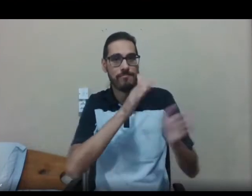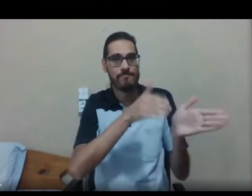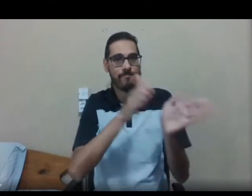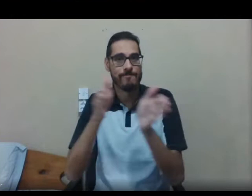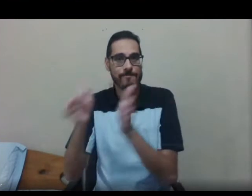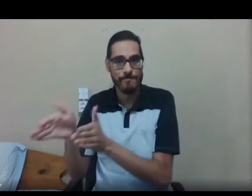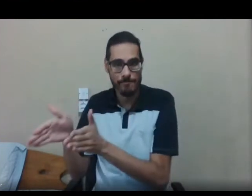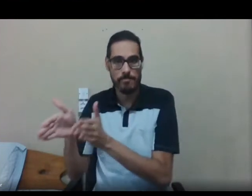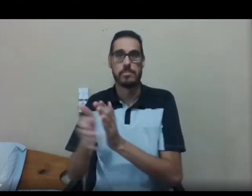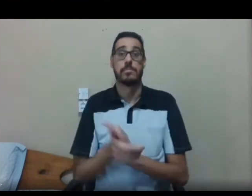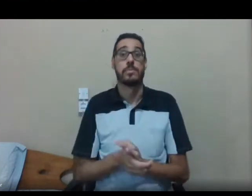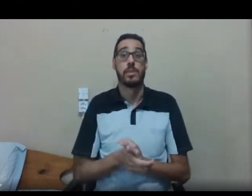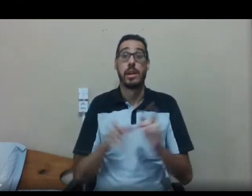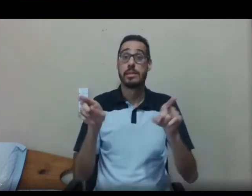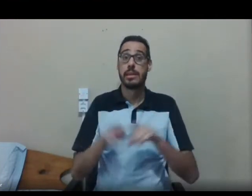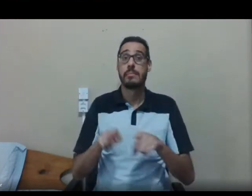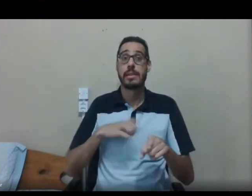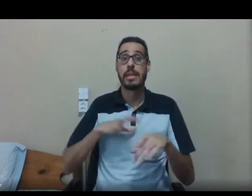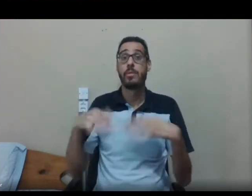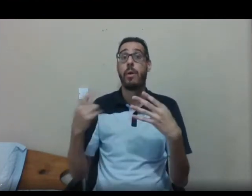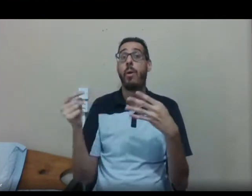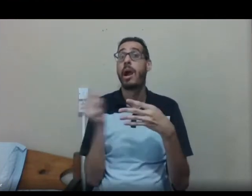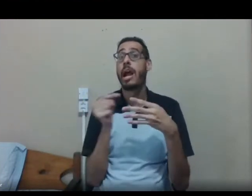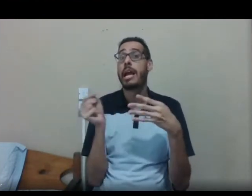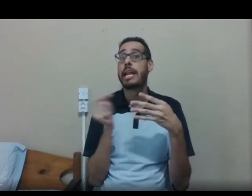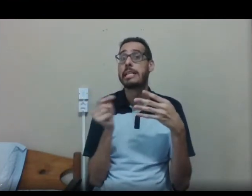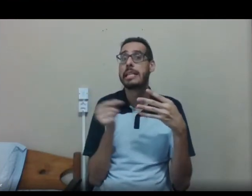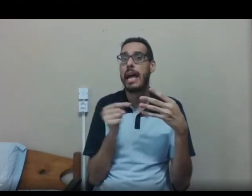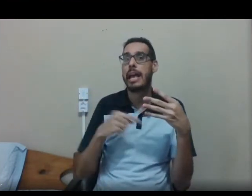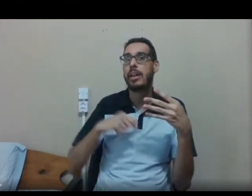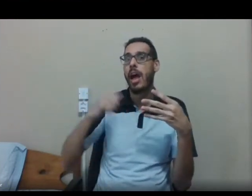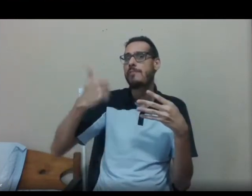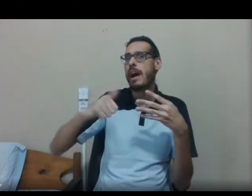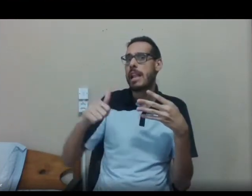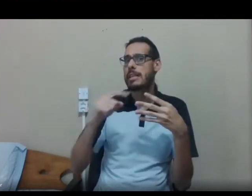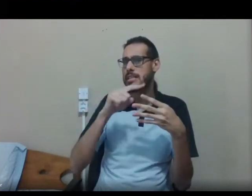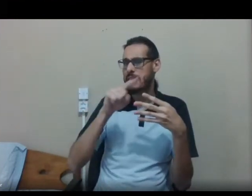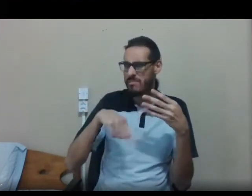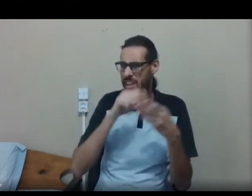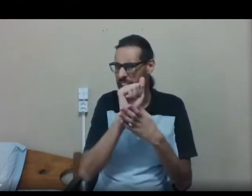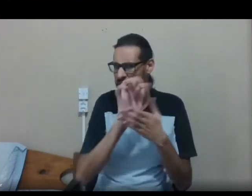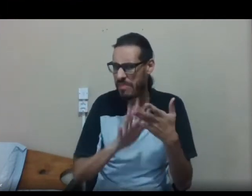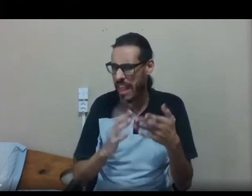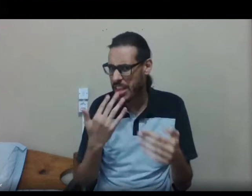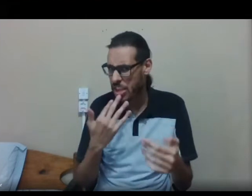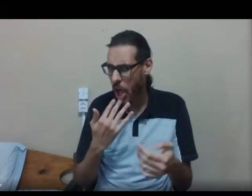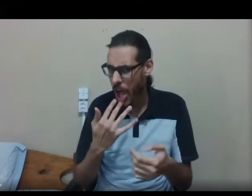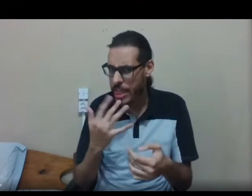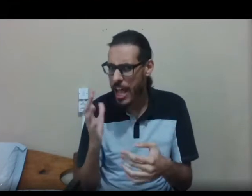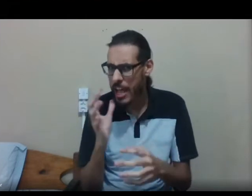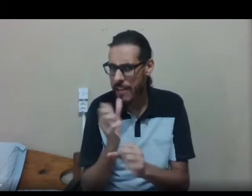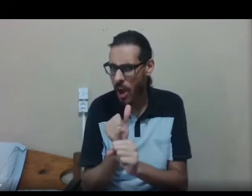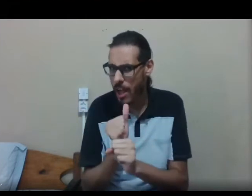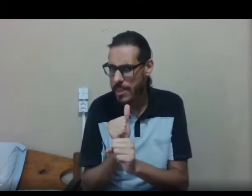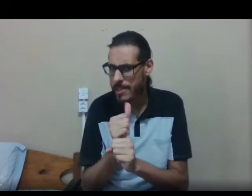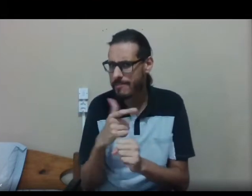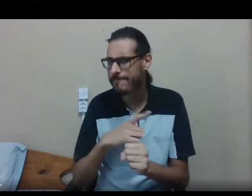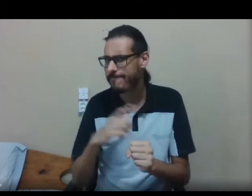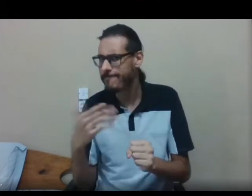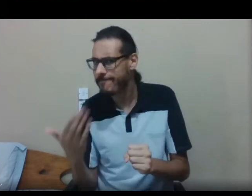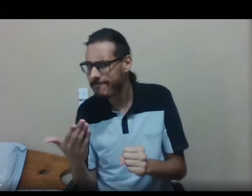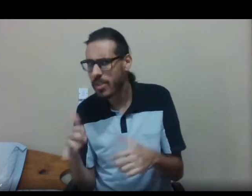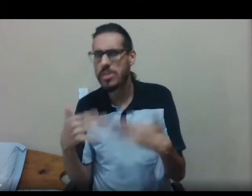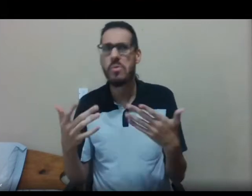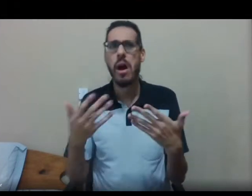Vale frequência? Essa atividade que ele realizou vale frequência? E também pensar na avaliação complementar também